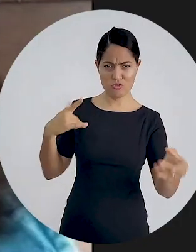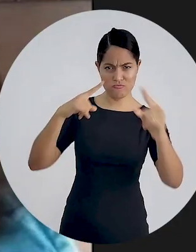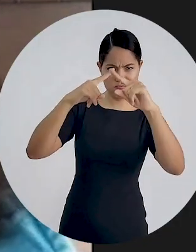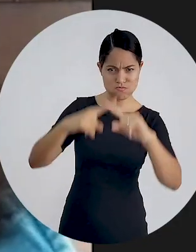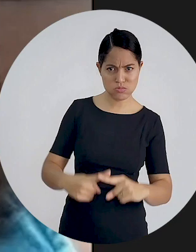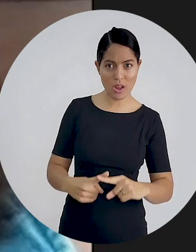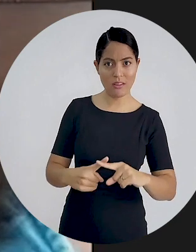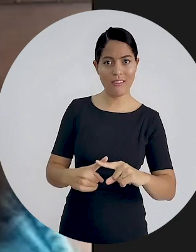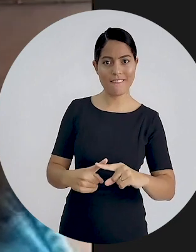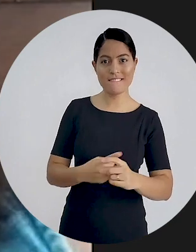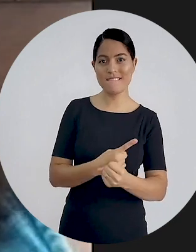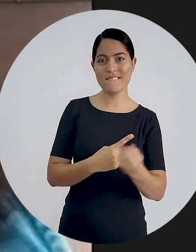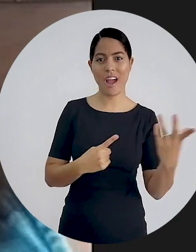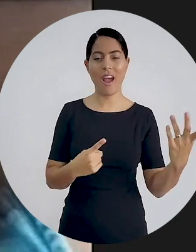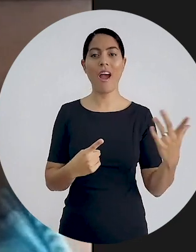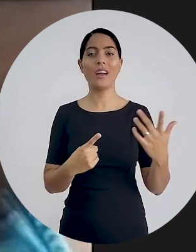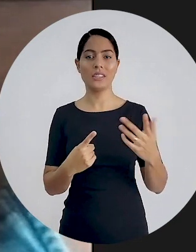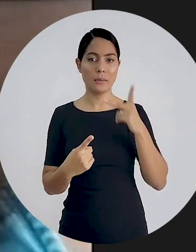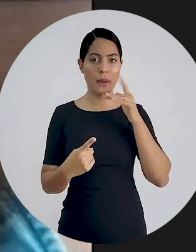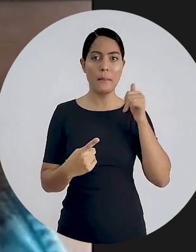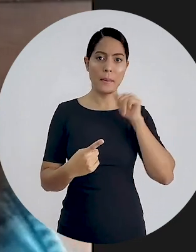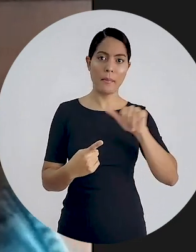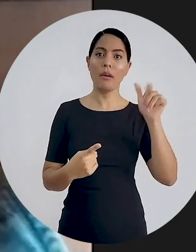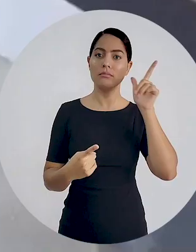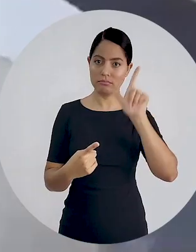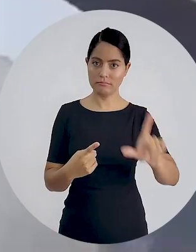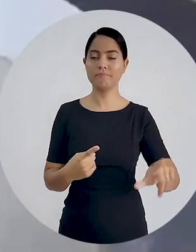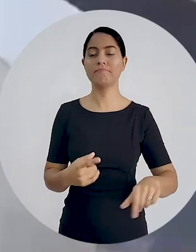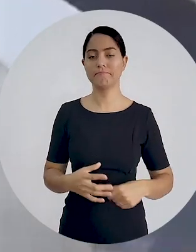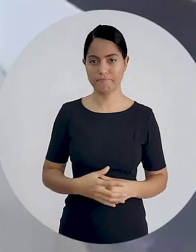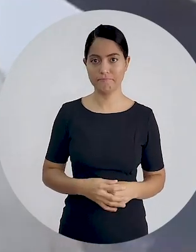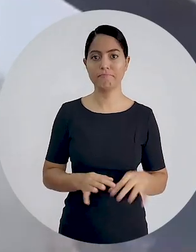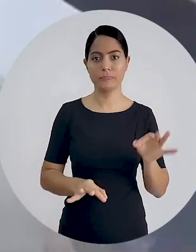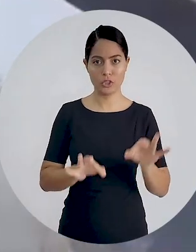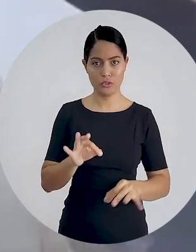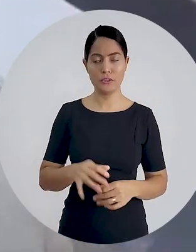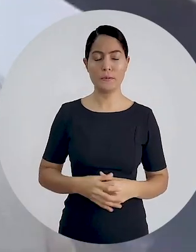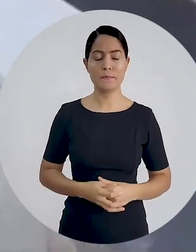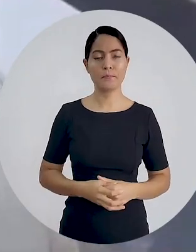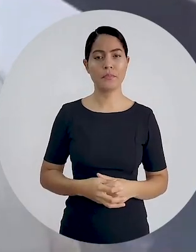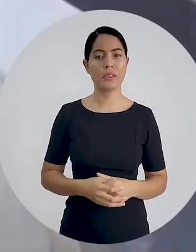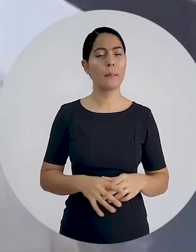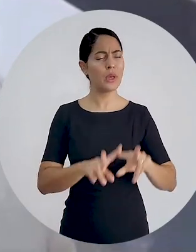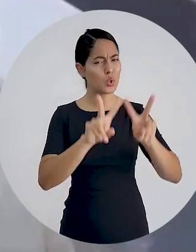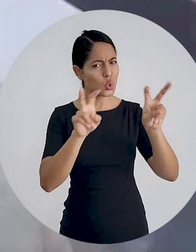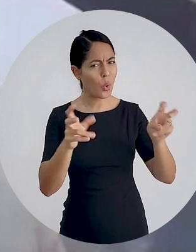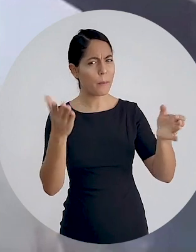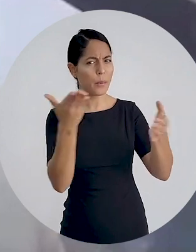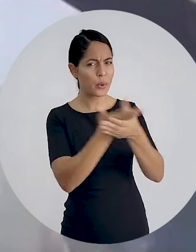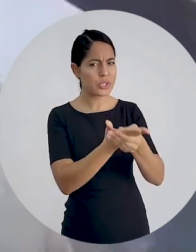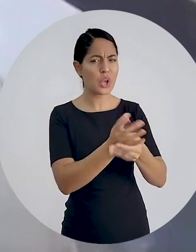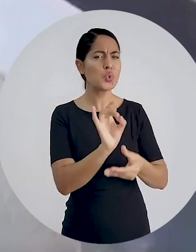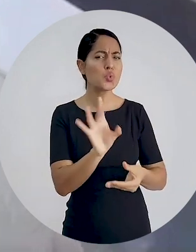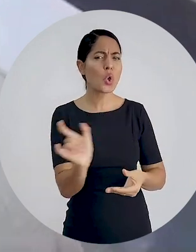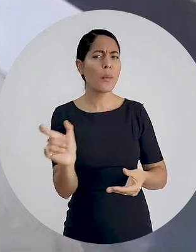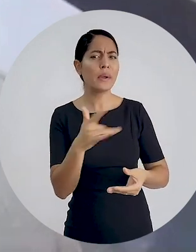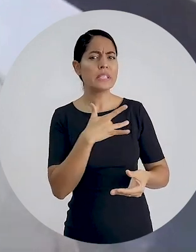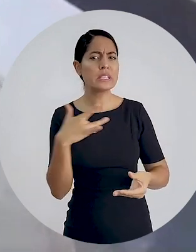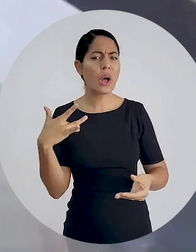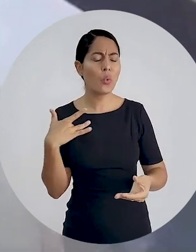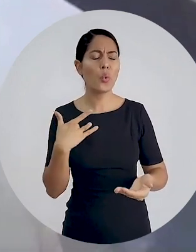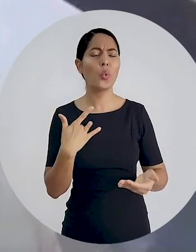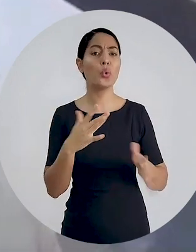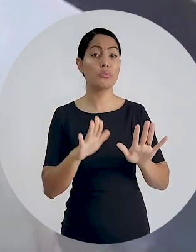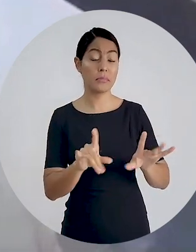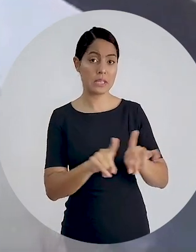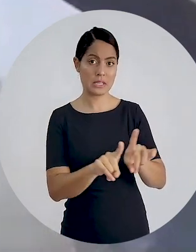de saúde e a favor das pessoas com autismo. A gente trata também do ajuizamento não somente para os planos de saúde,